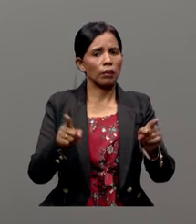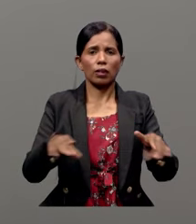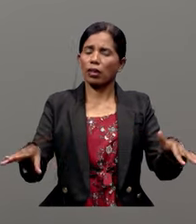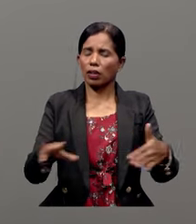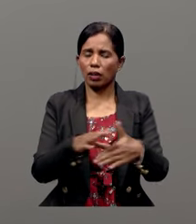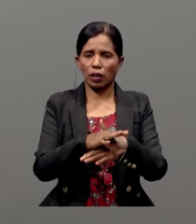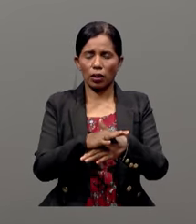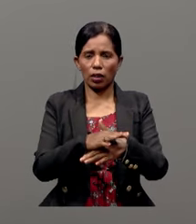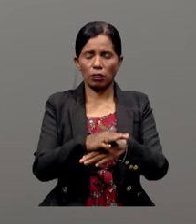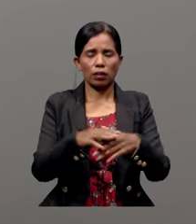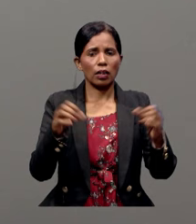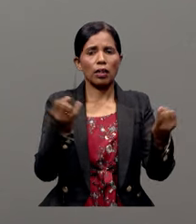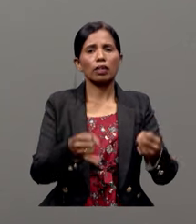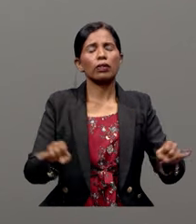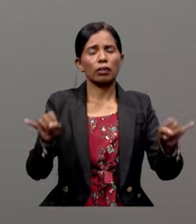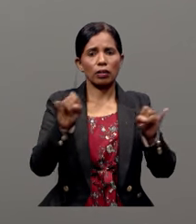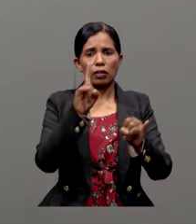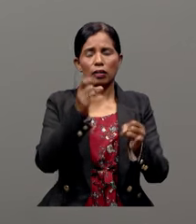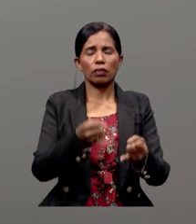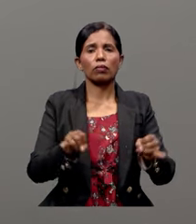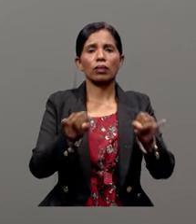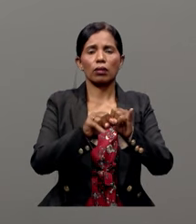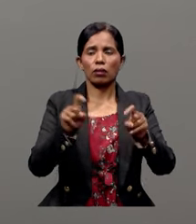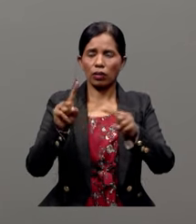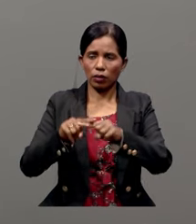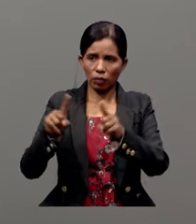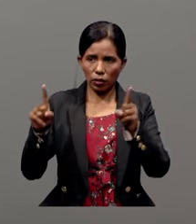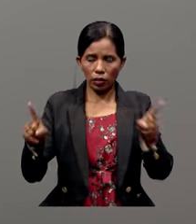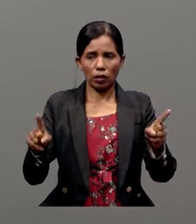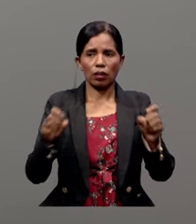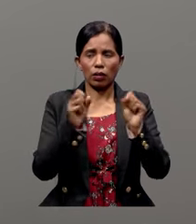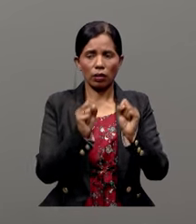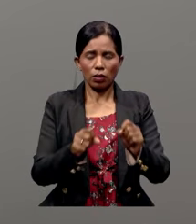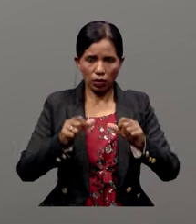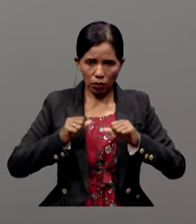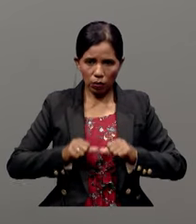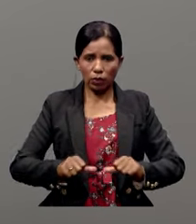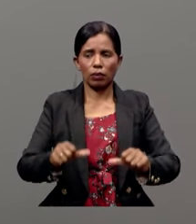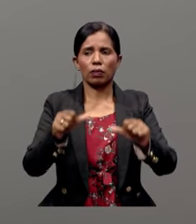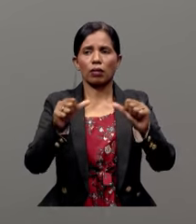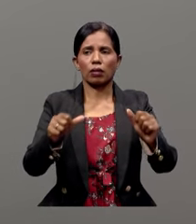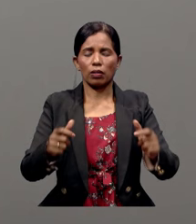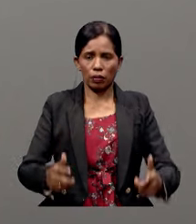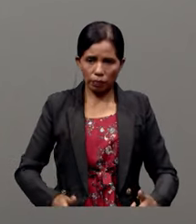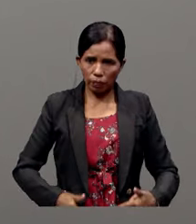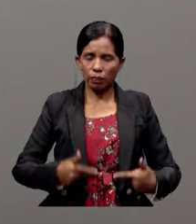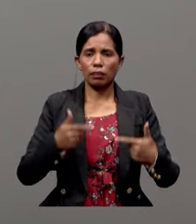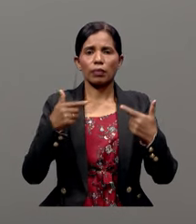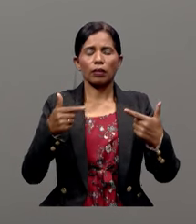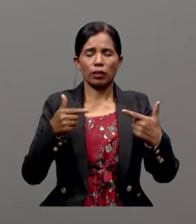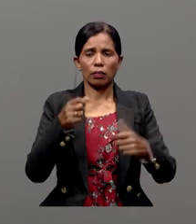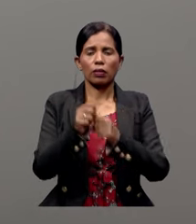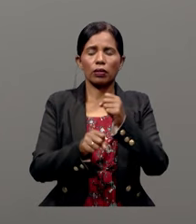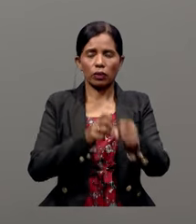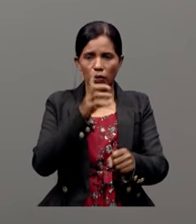uma instituição diferente para também a continuação da vida da